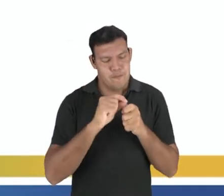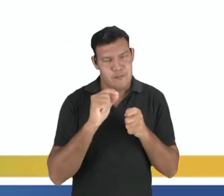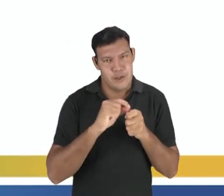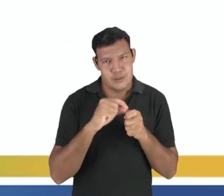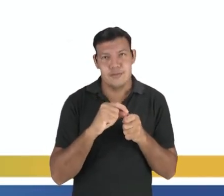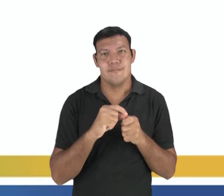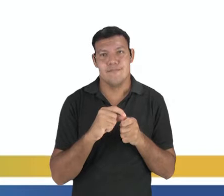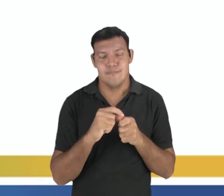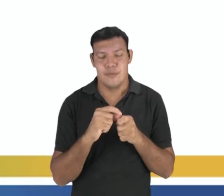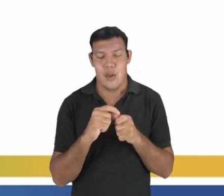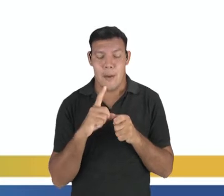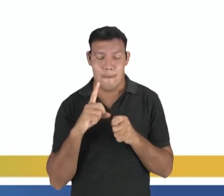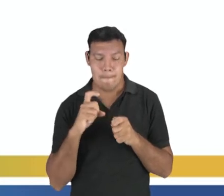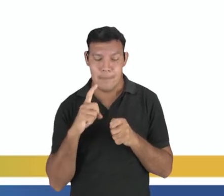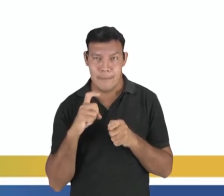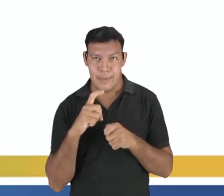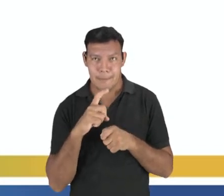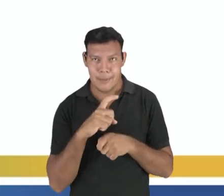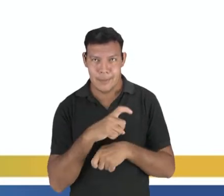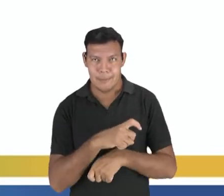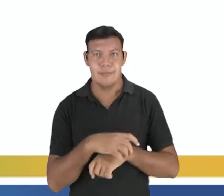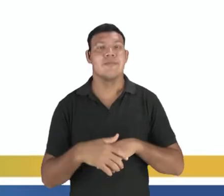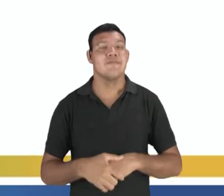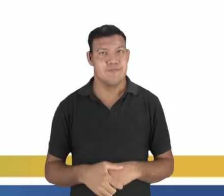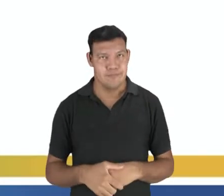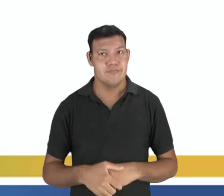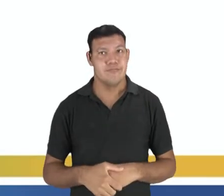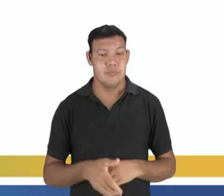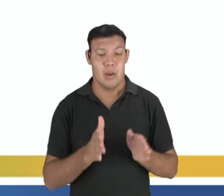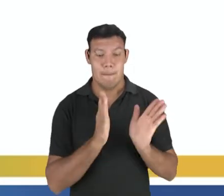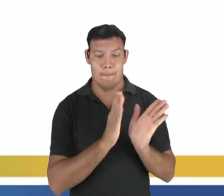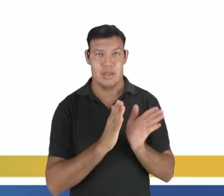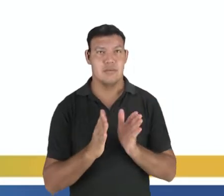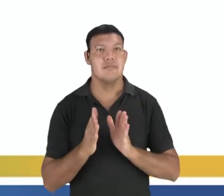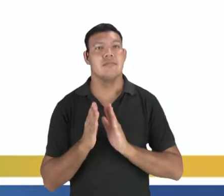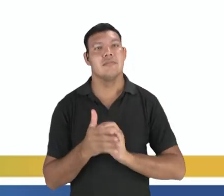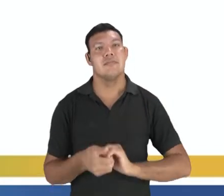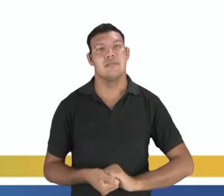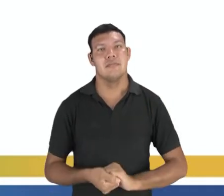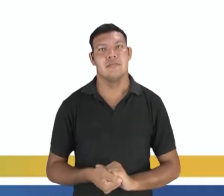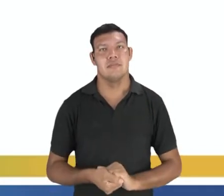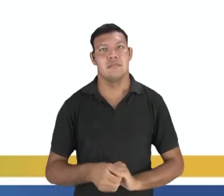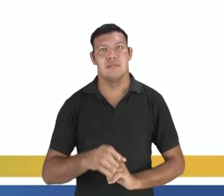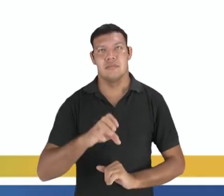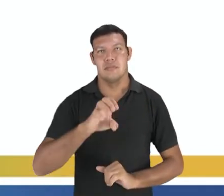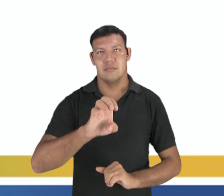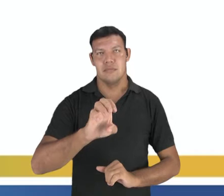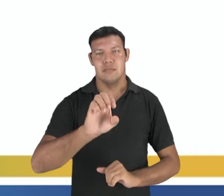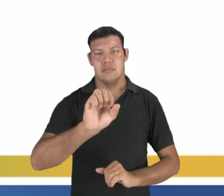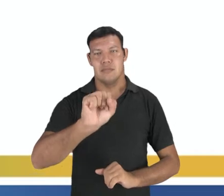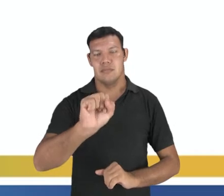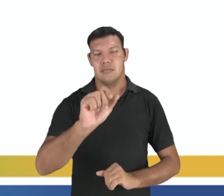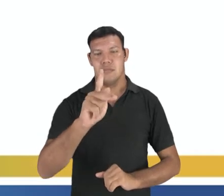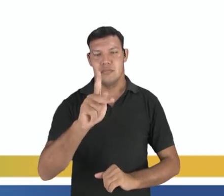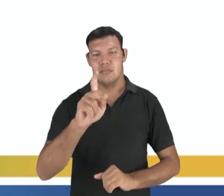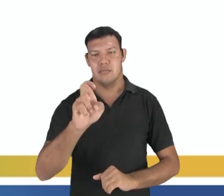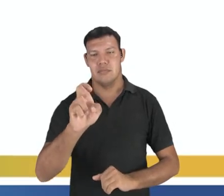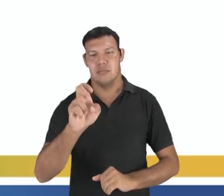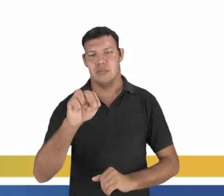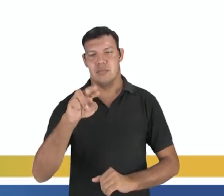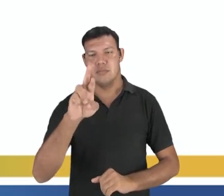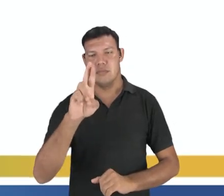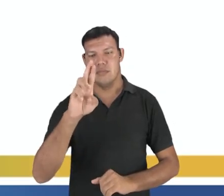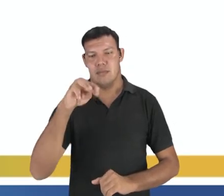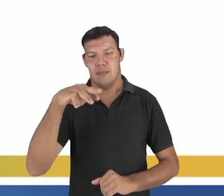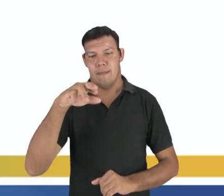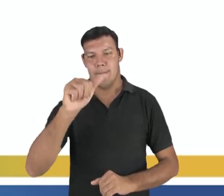produção dos espermatozoides, graças a um processo chamado de espermatogênese, ou seja, graças